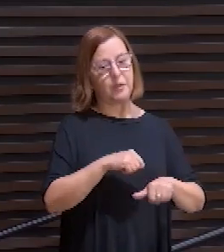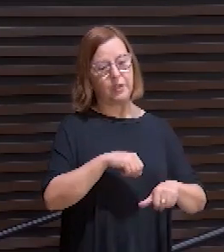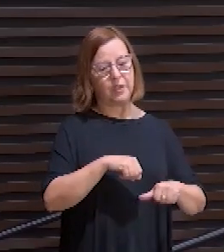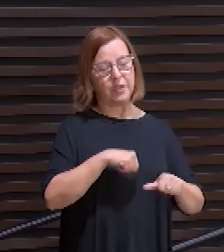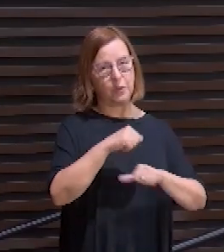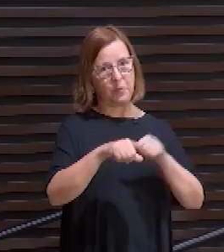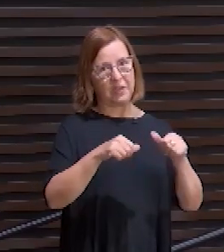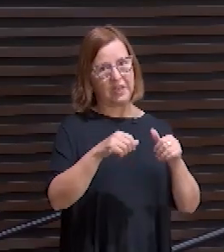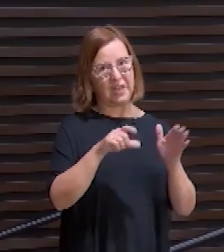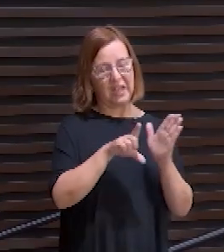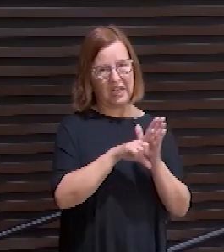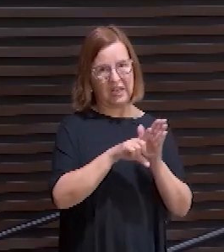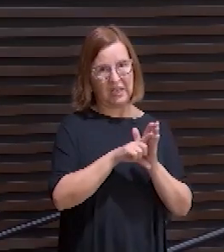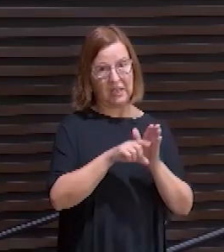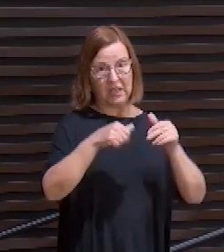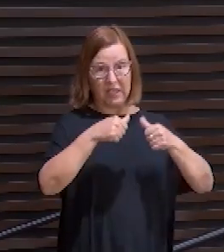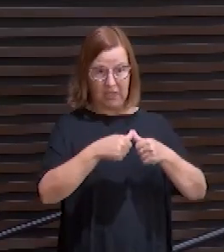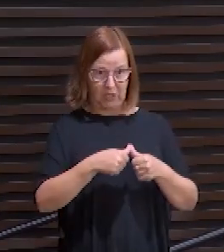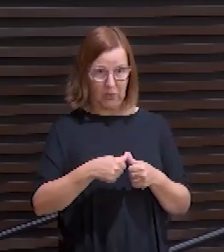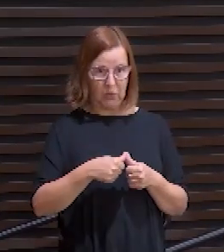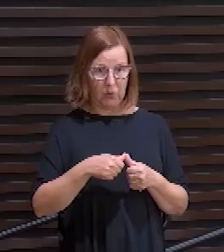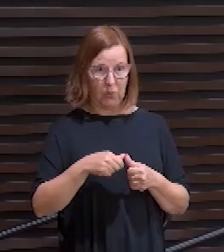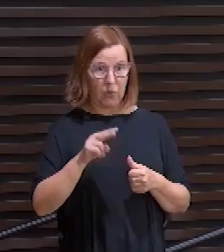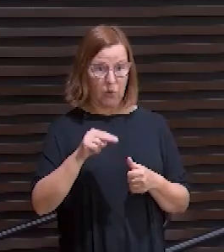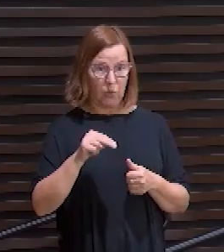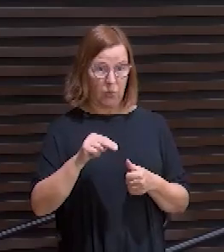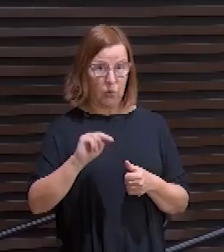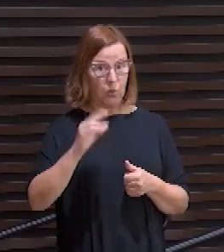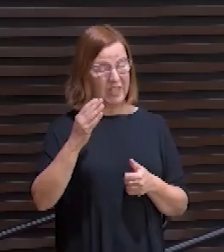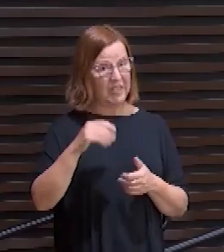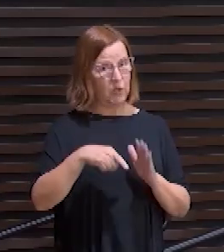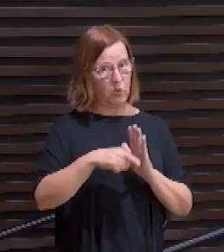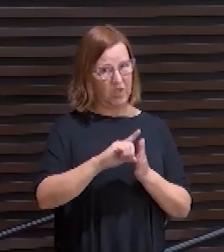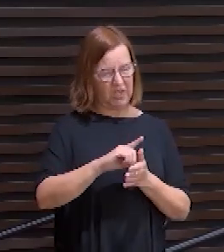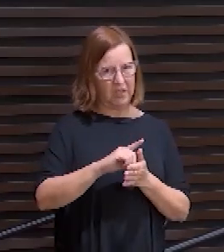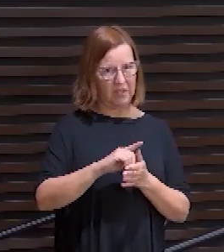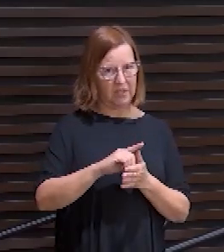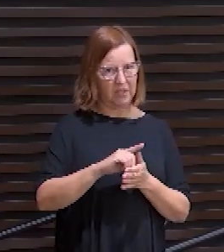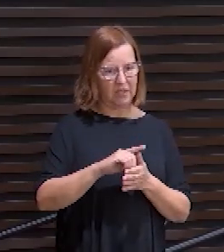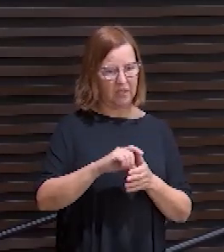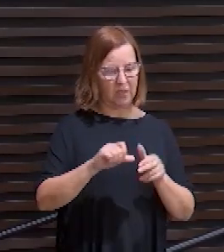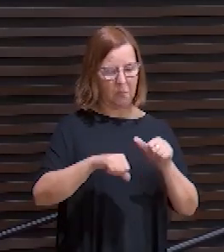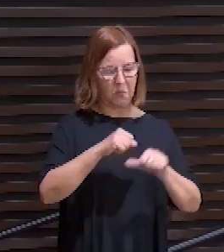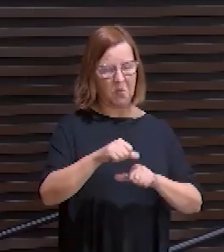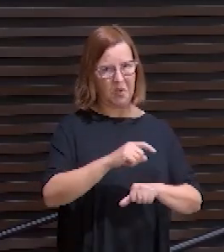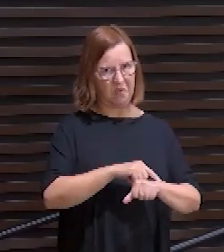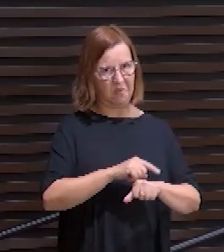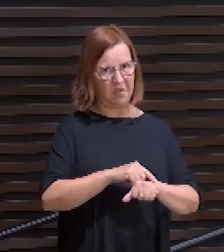nunca aconteceu como está acontecendo agora. Mudança dos tempos e da lei.